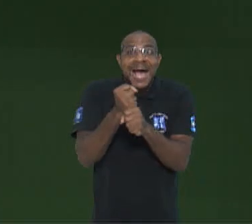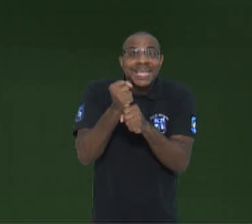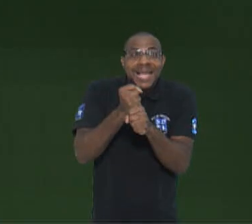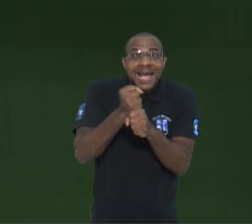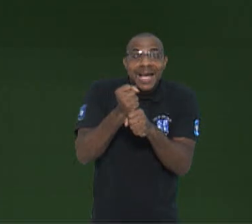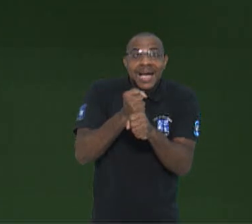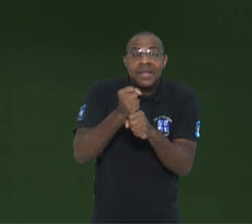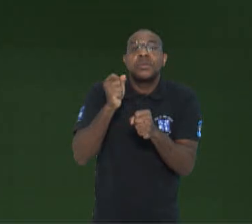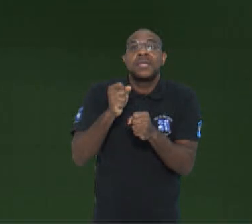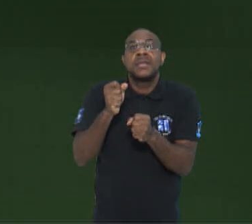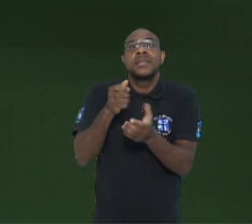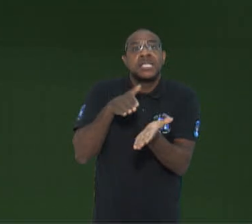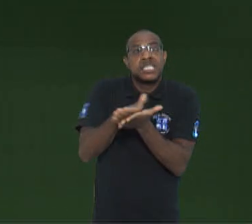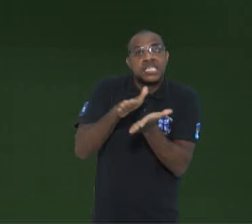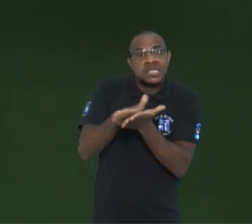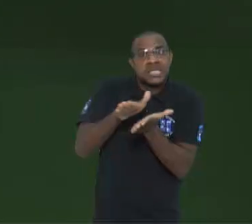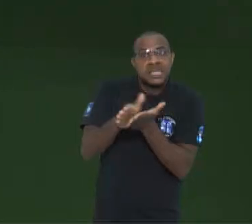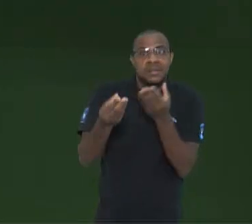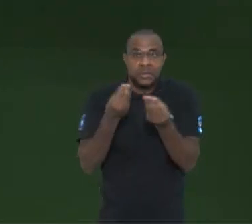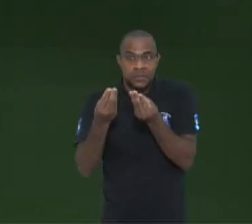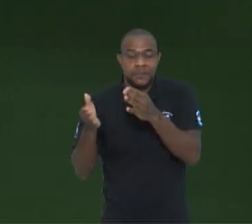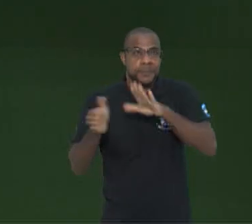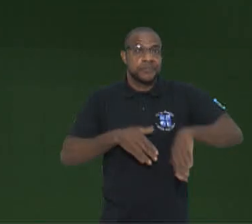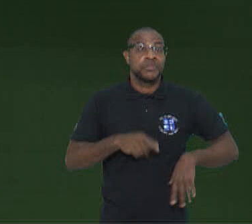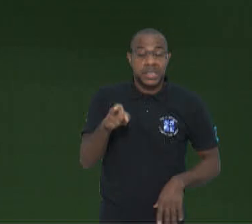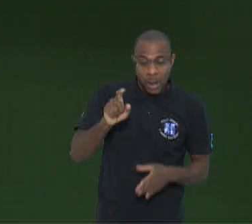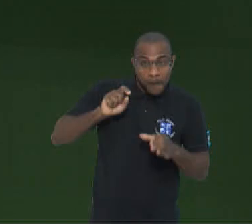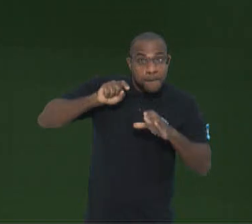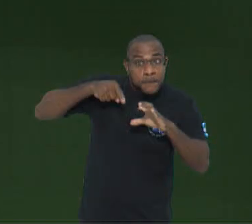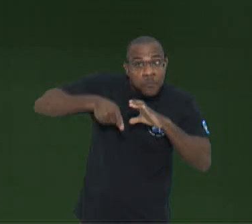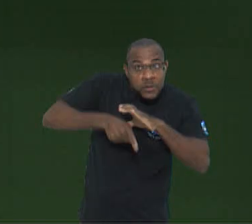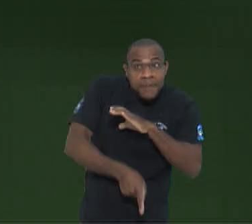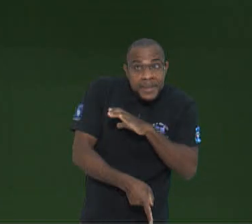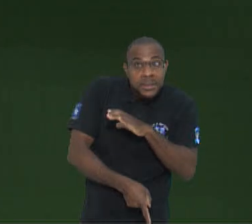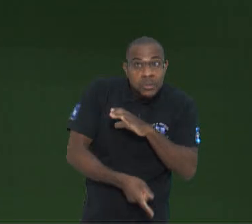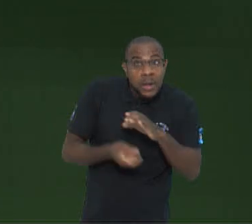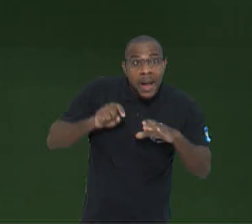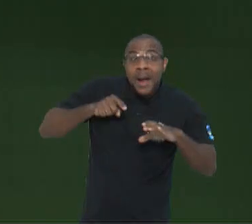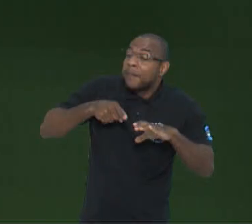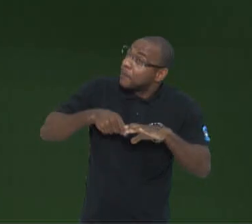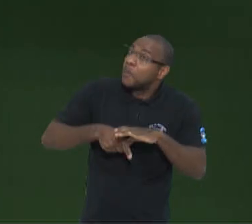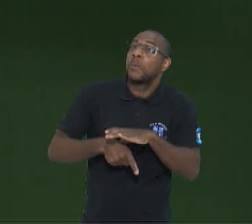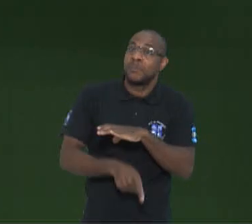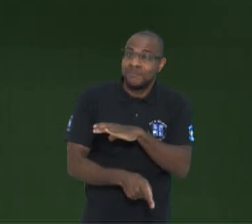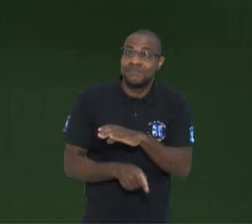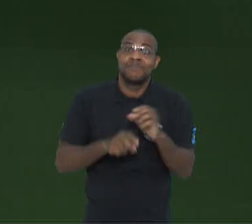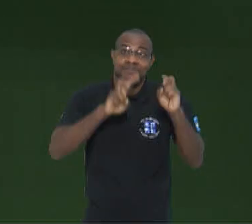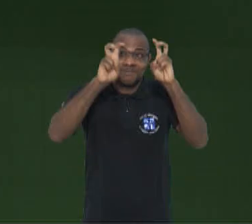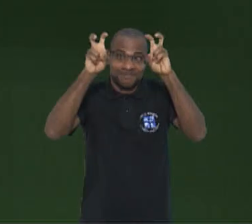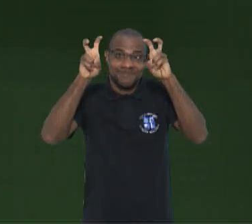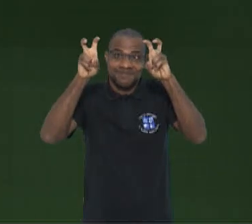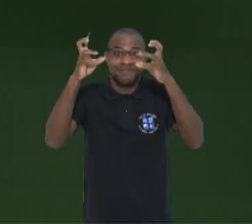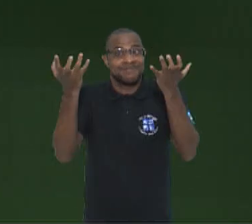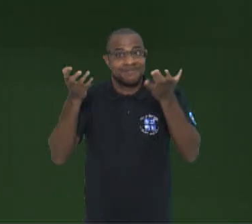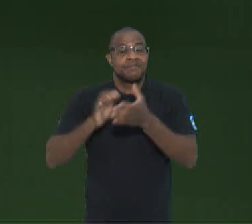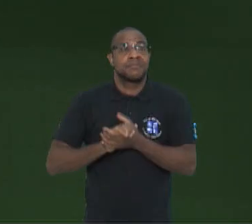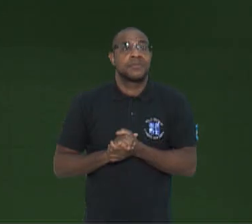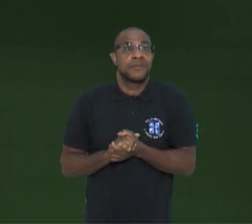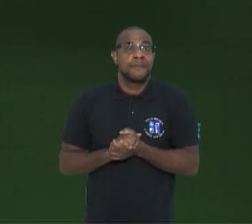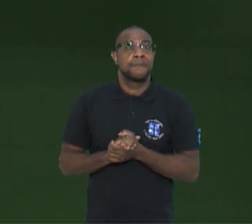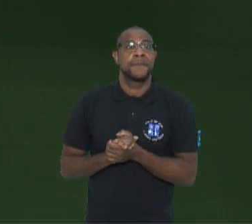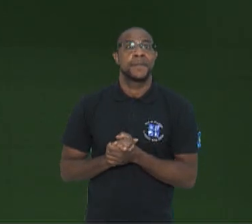um aprofundamento maior sobre o assunto, né? Então, há detalhes maiores, ok?